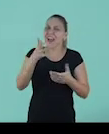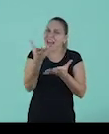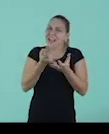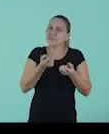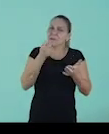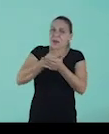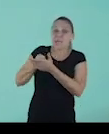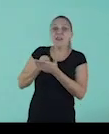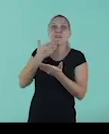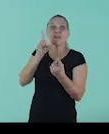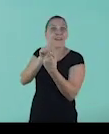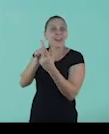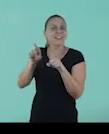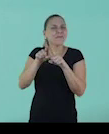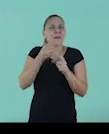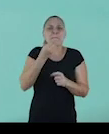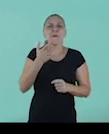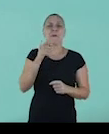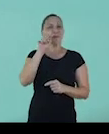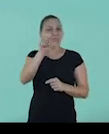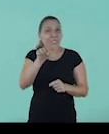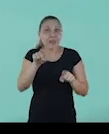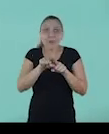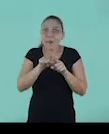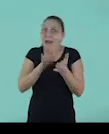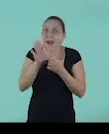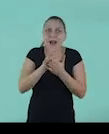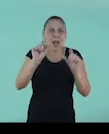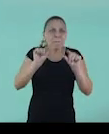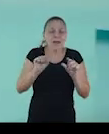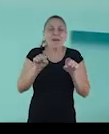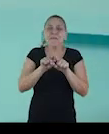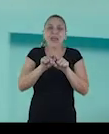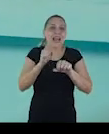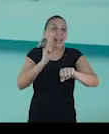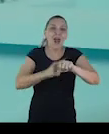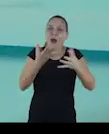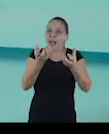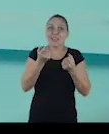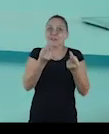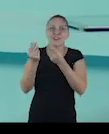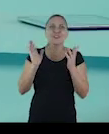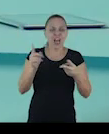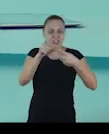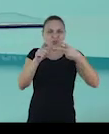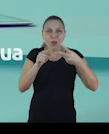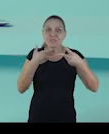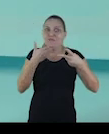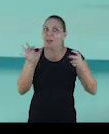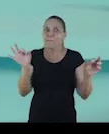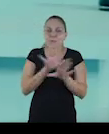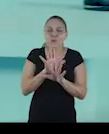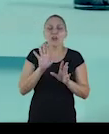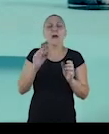para seu cliente e mais vantajoso para você que gasta menos e recebe na hora em dois passos e você está pronto primeiro